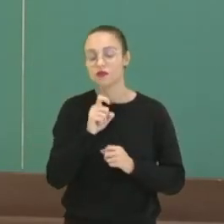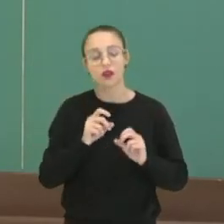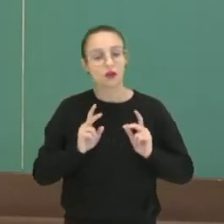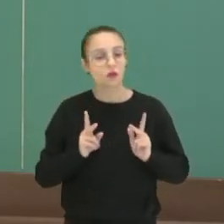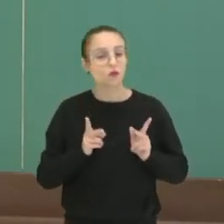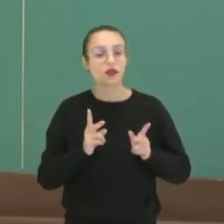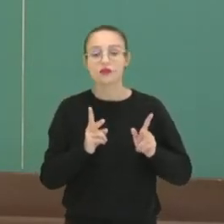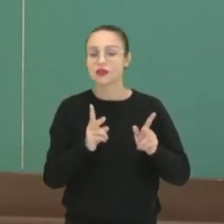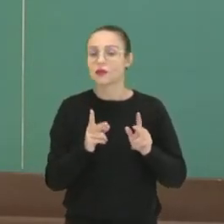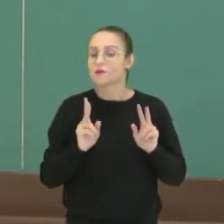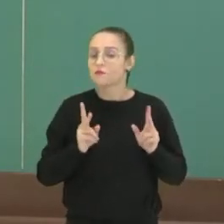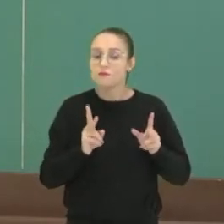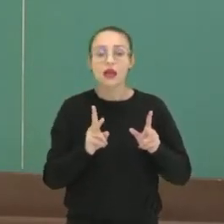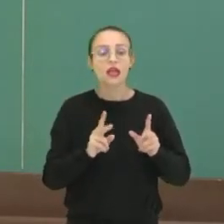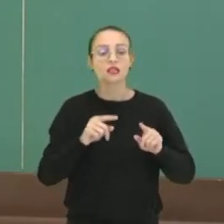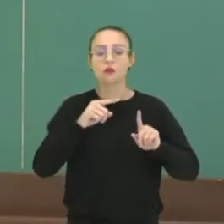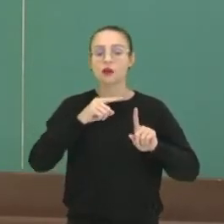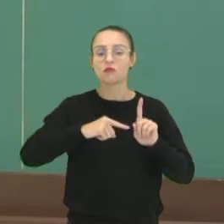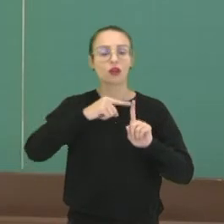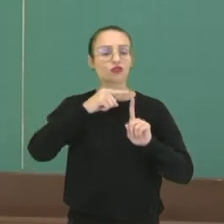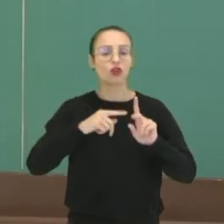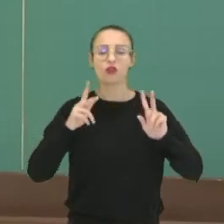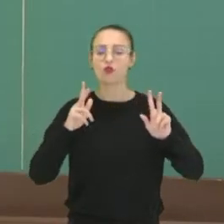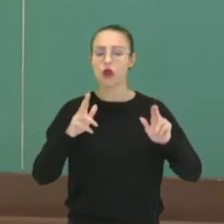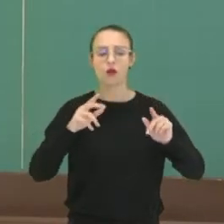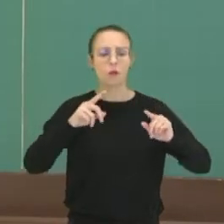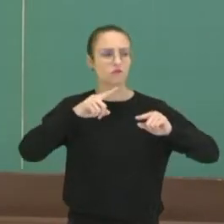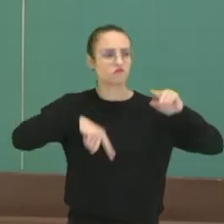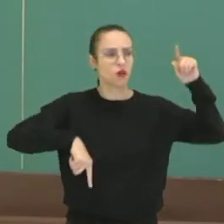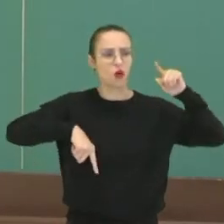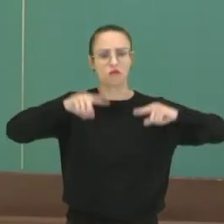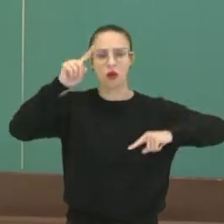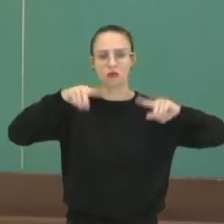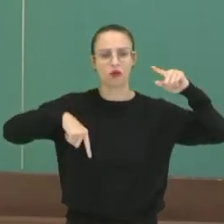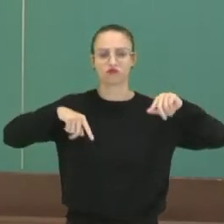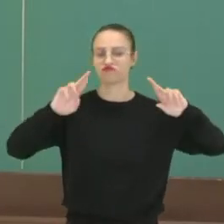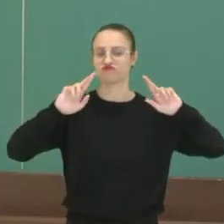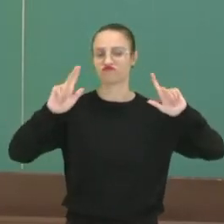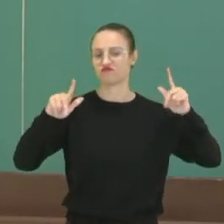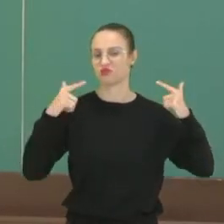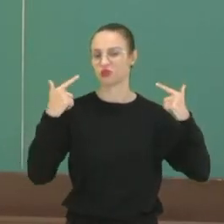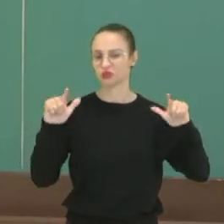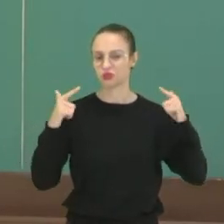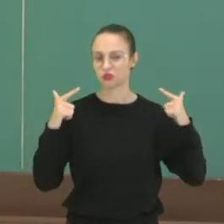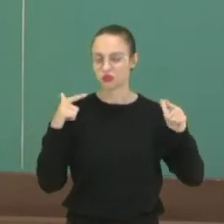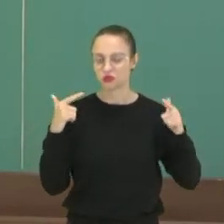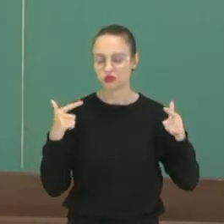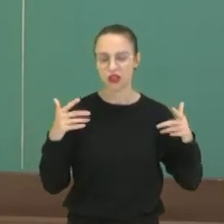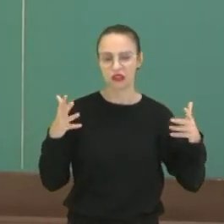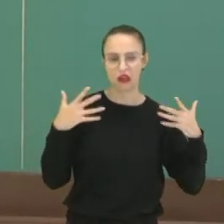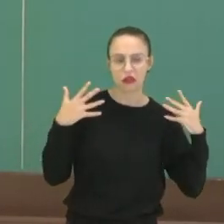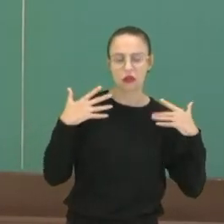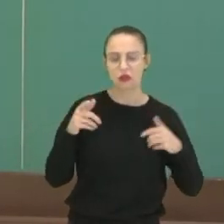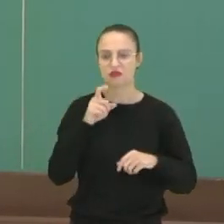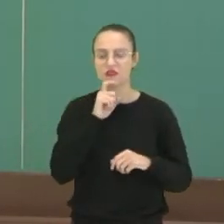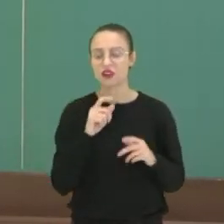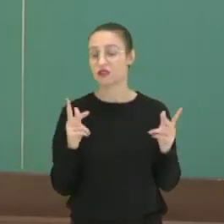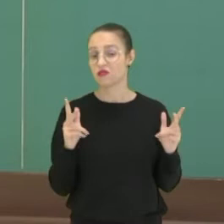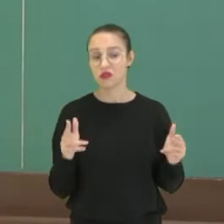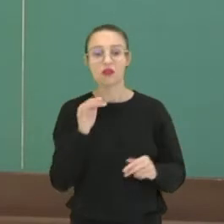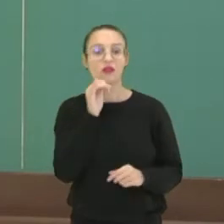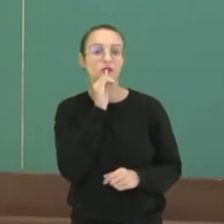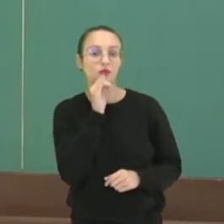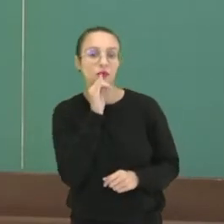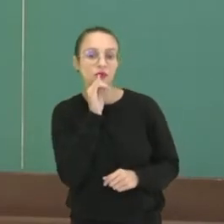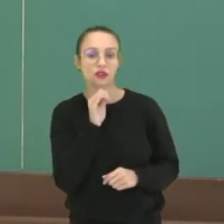praticamente as mesmas médias de temperatura. Não há uma diferença tão grande entre temperaturas do verão e do inverno, por exemplo,